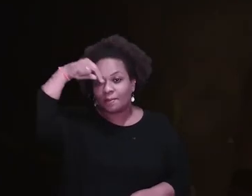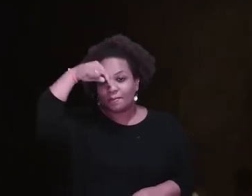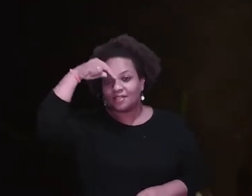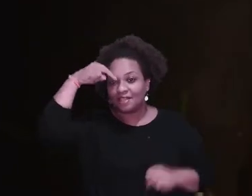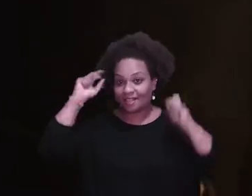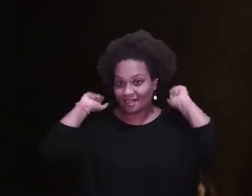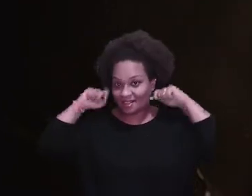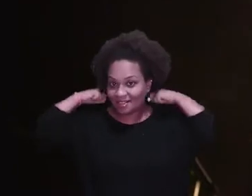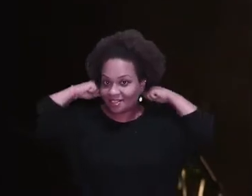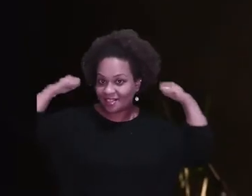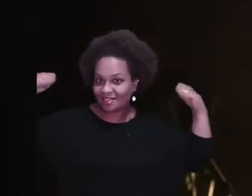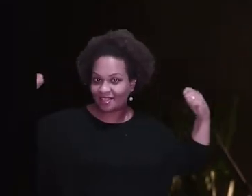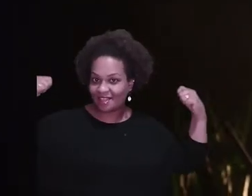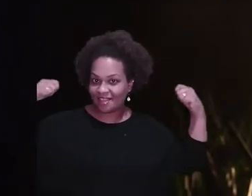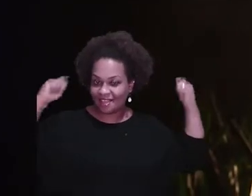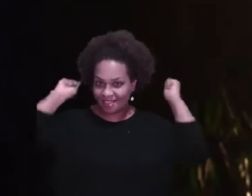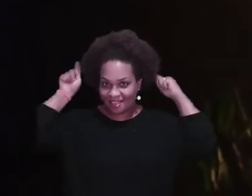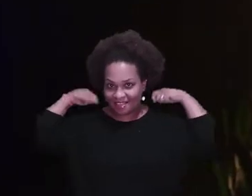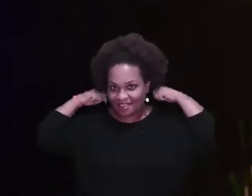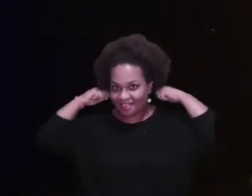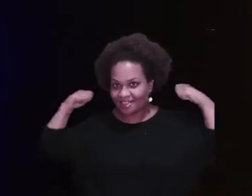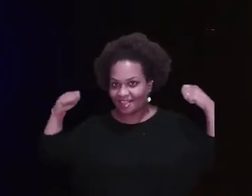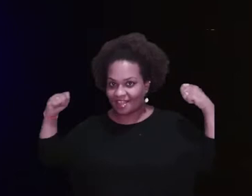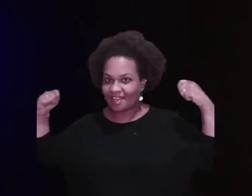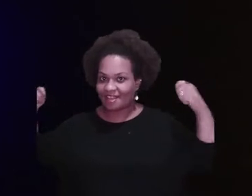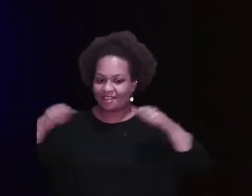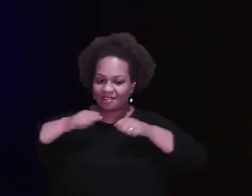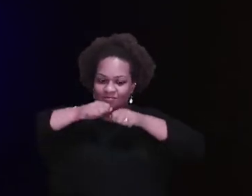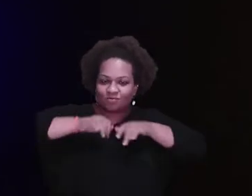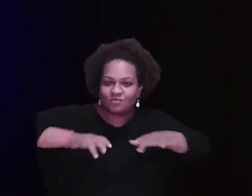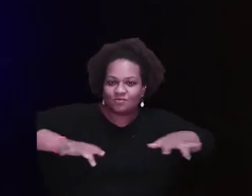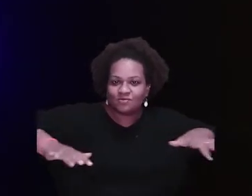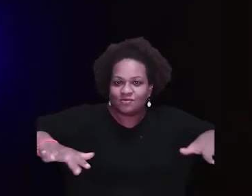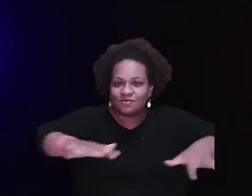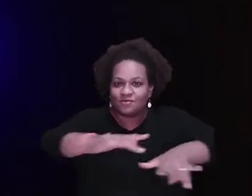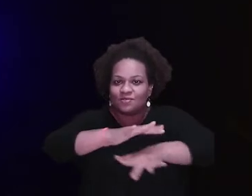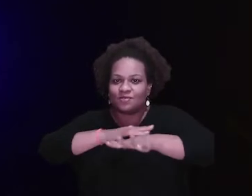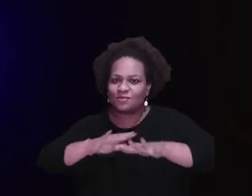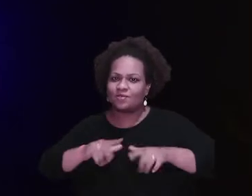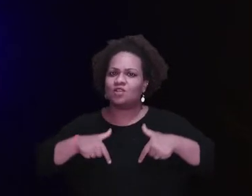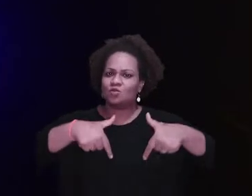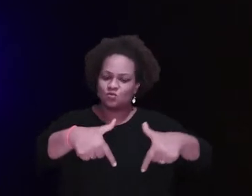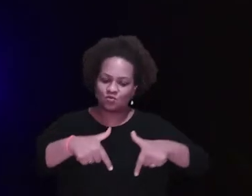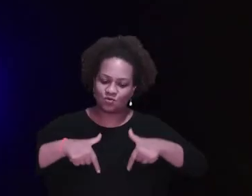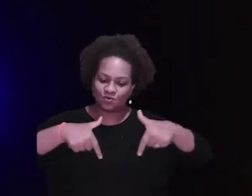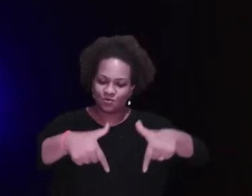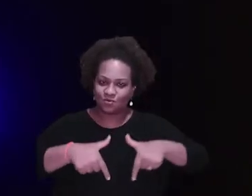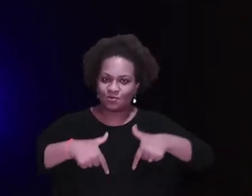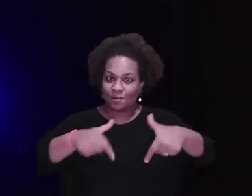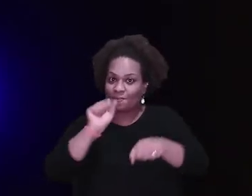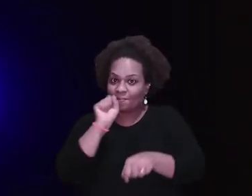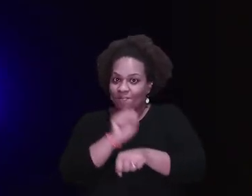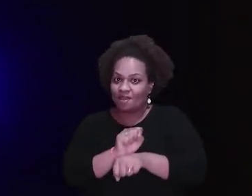Dandara Dandara pronto a semente e a luta